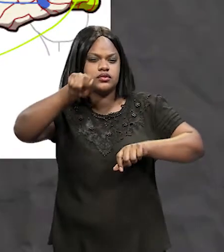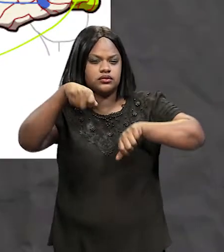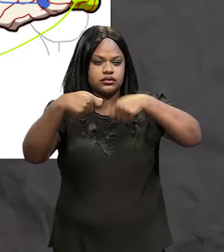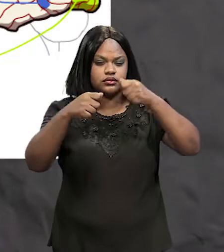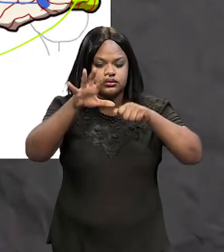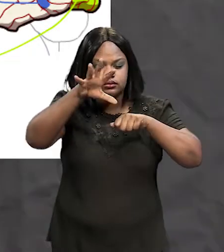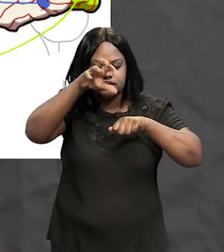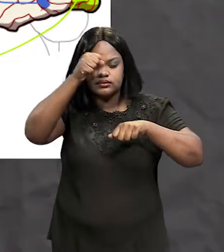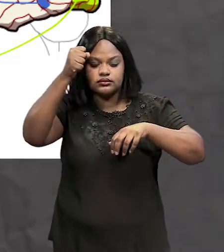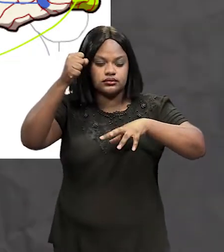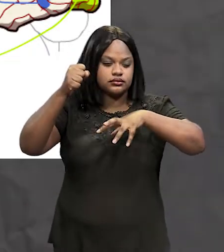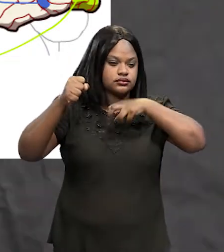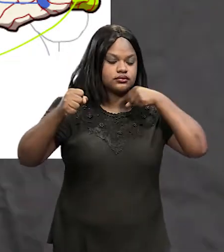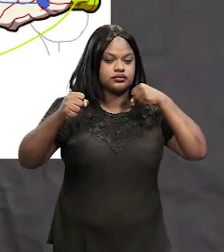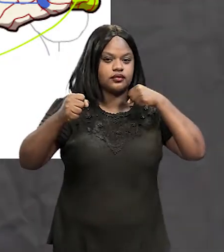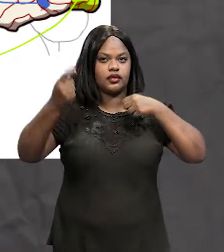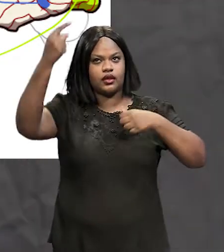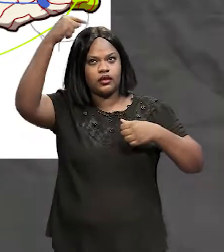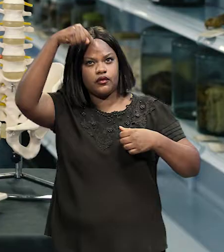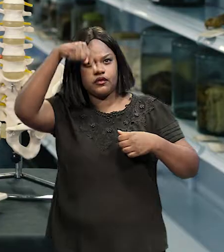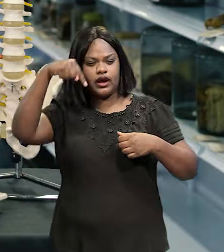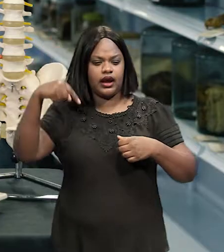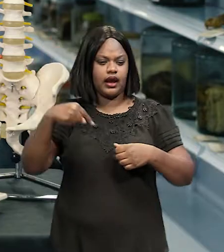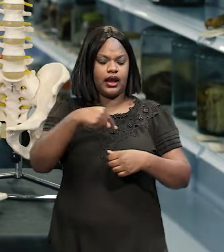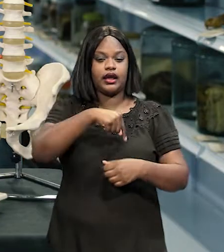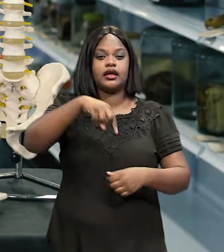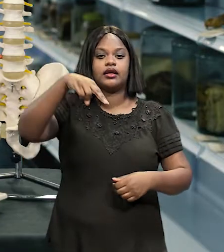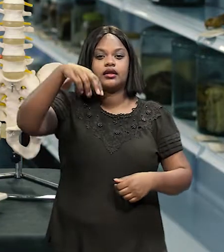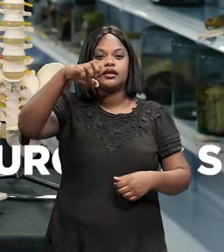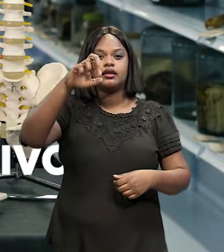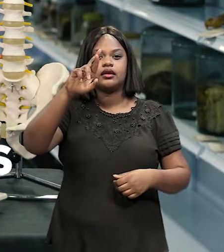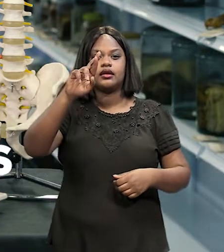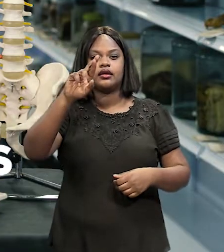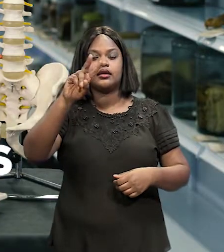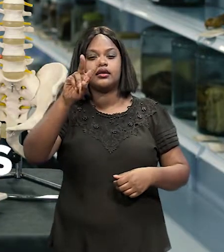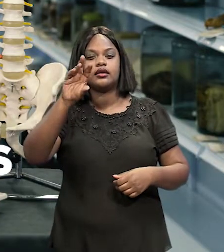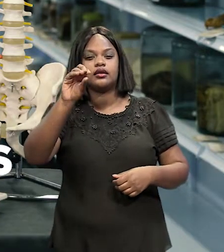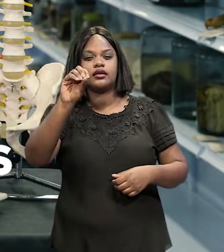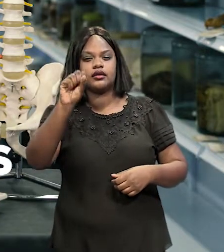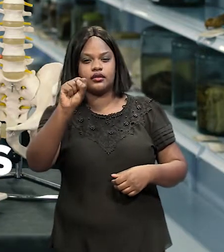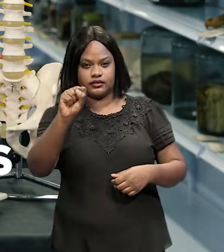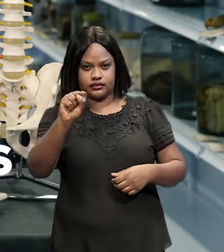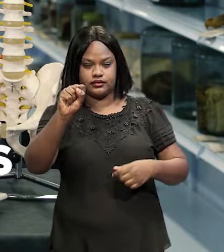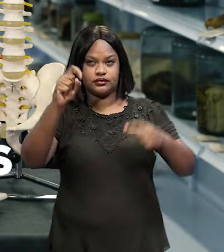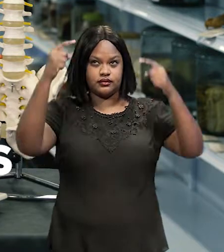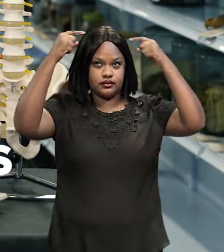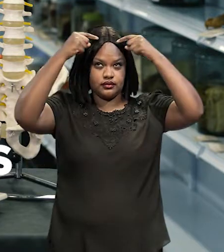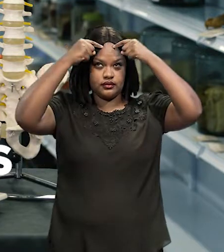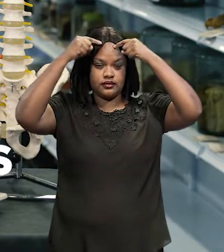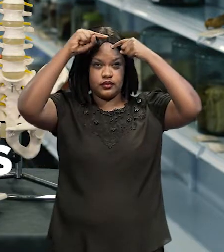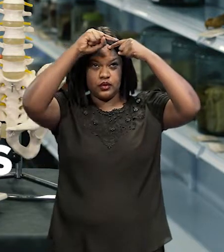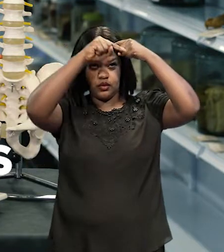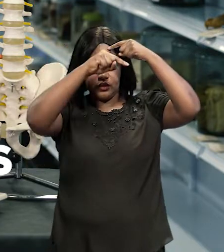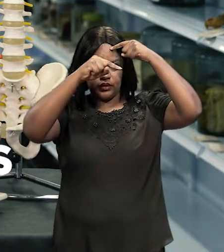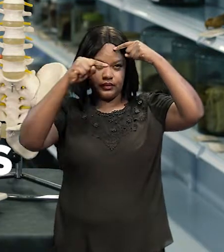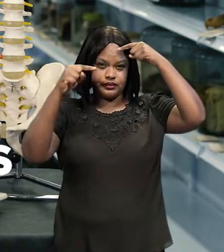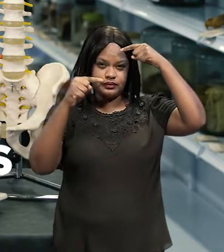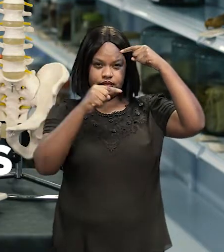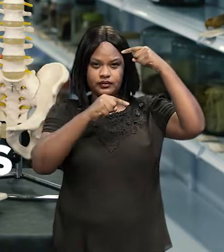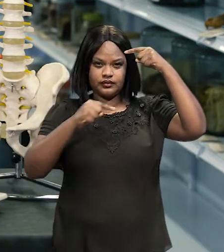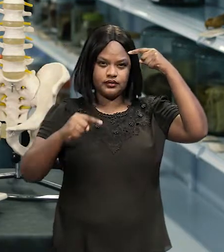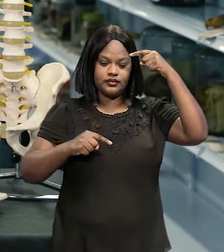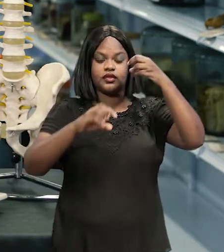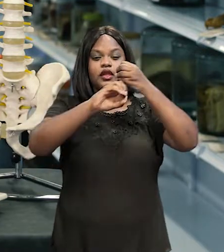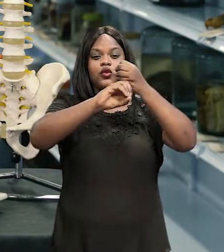receptores específicos, eles seguem pelo nervo, pelo que nós chamamos de neurônios sensitivos. Os neurônios